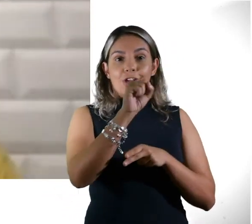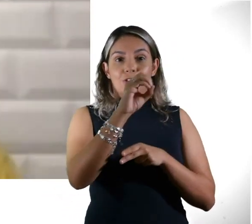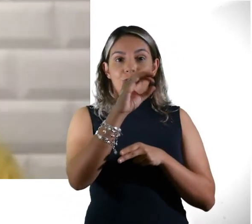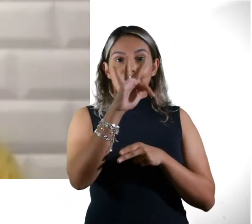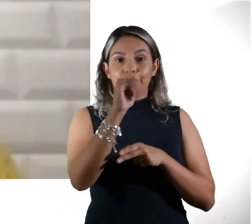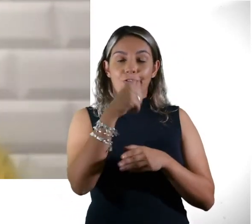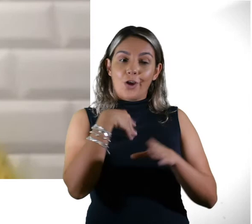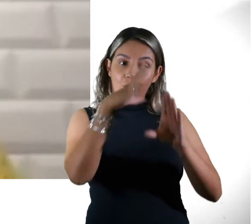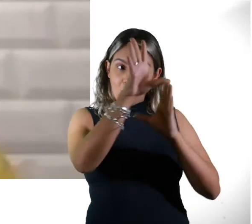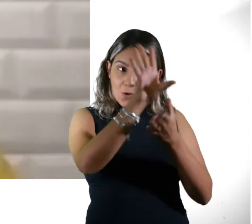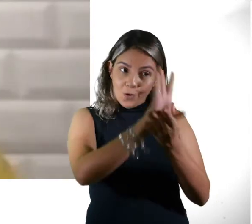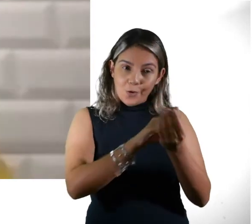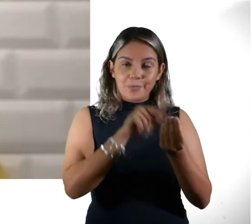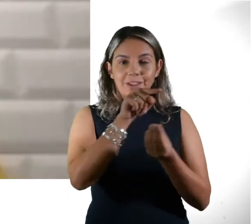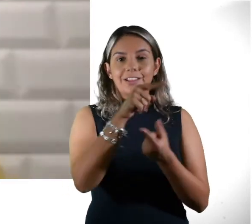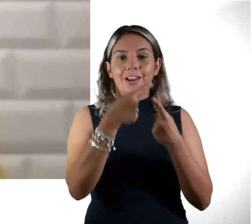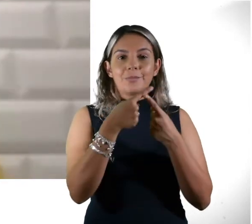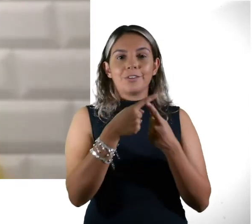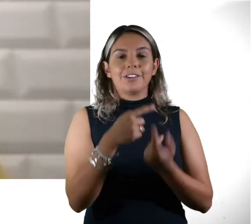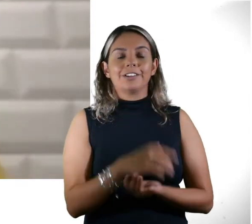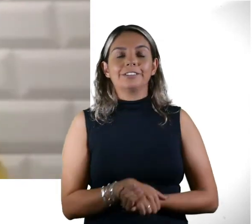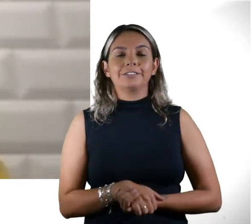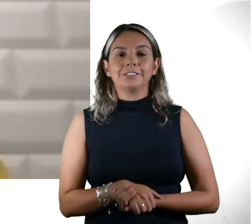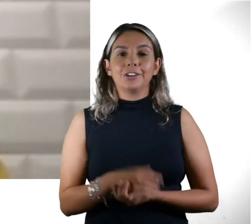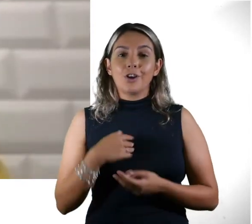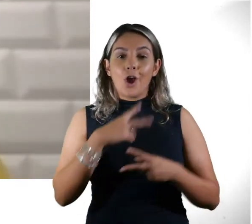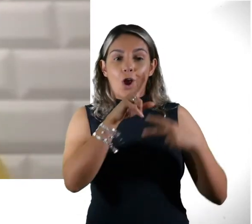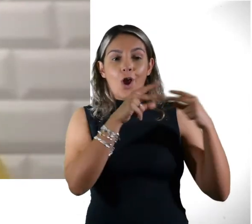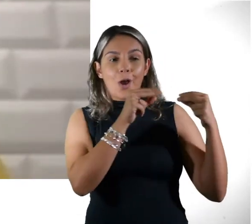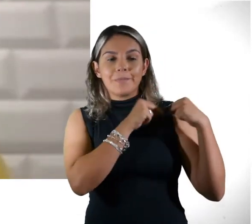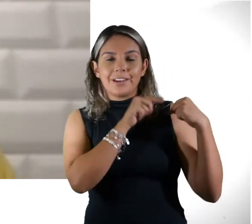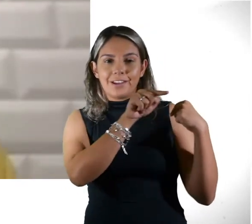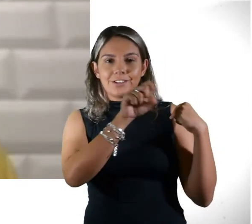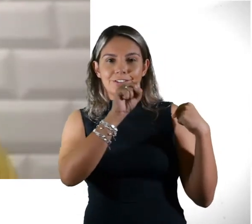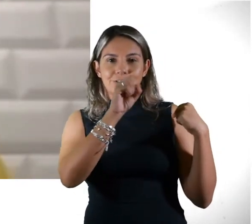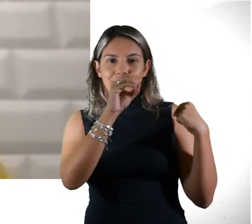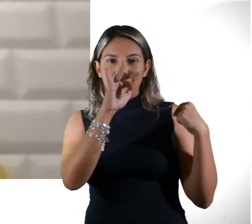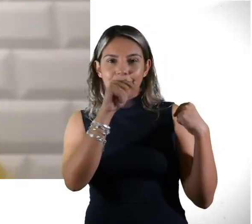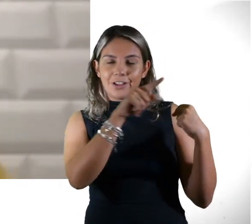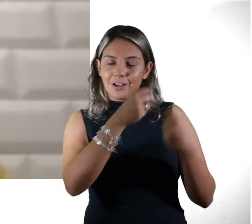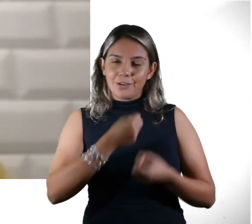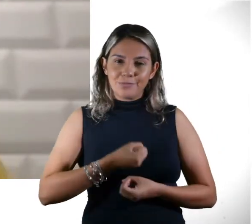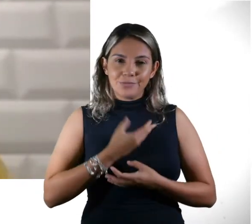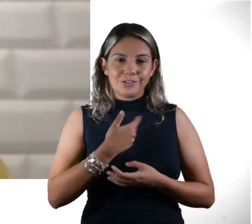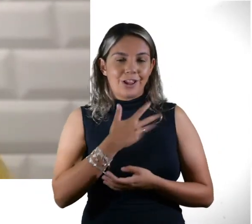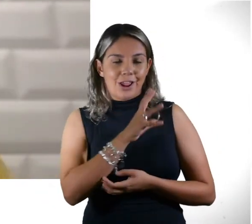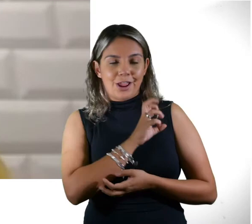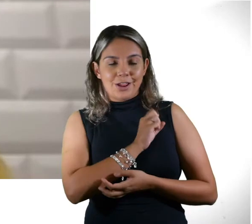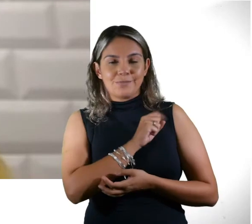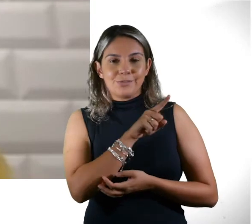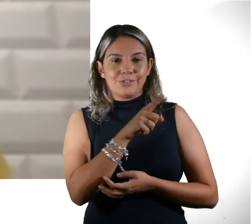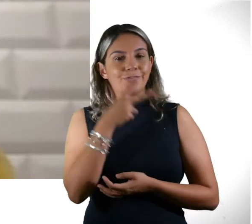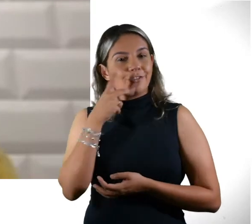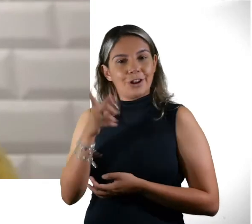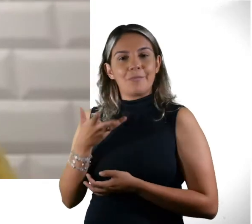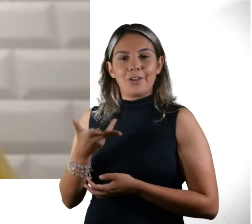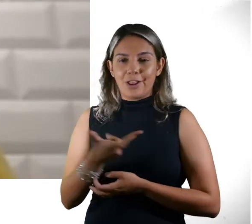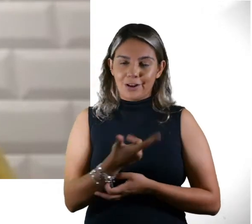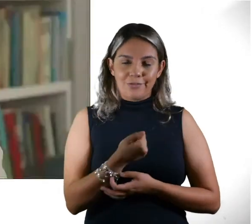E, enfim, de certa maneira é também uma homenagem à Sofia, que é uma poetisa que a mim maravilhosa. Até